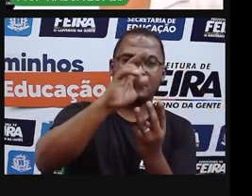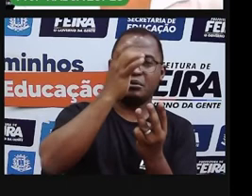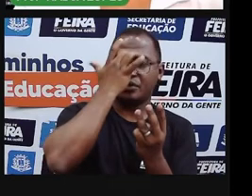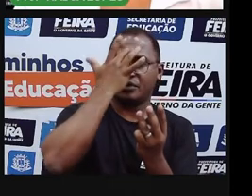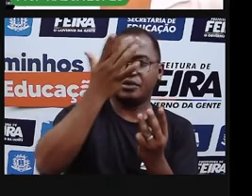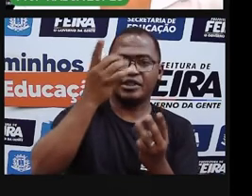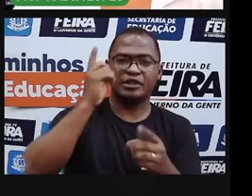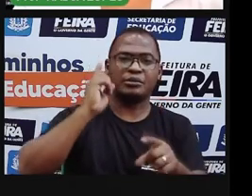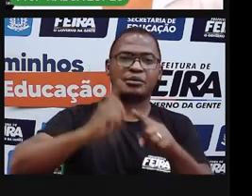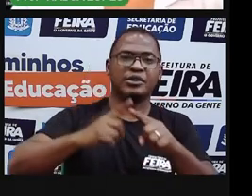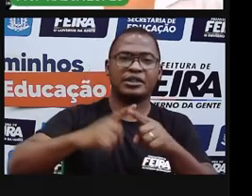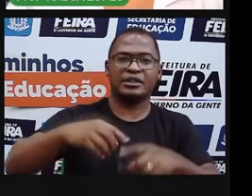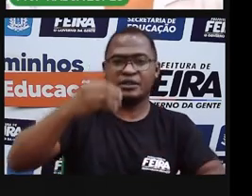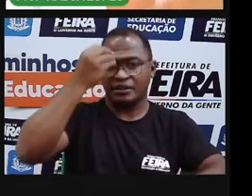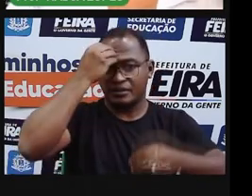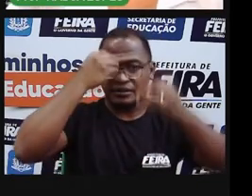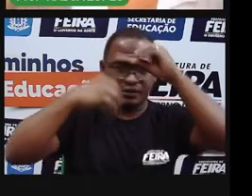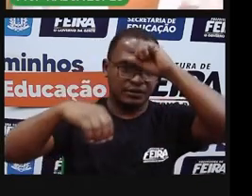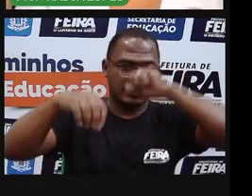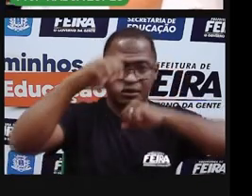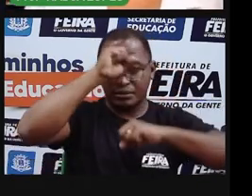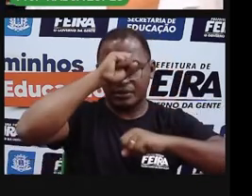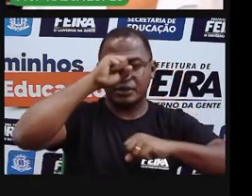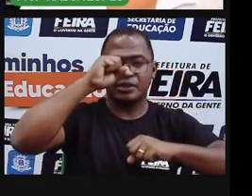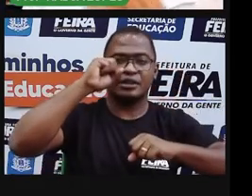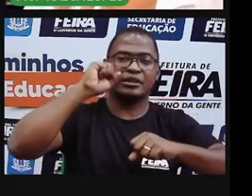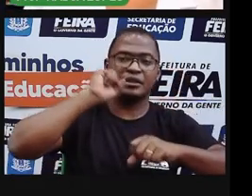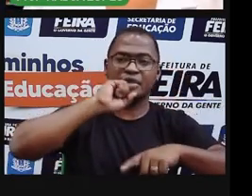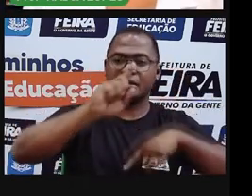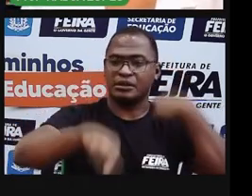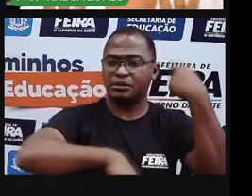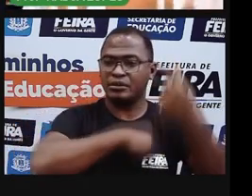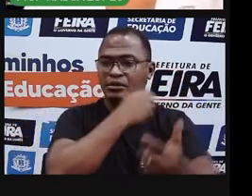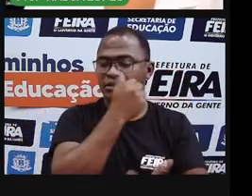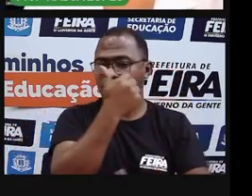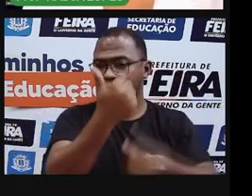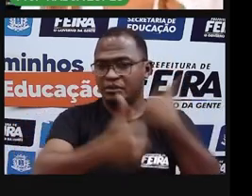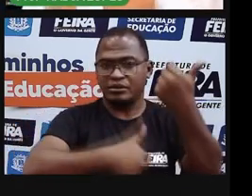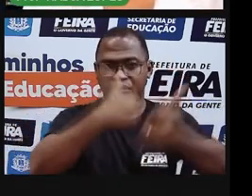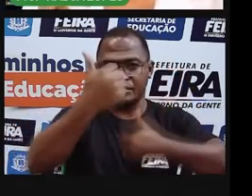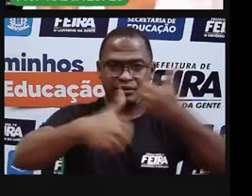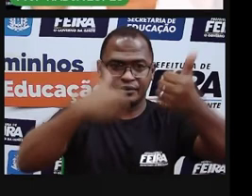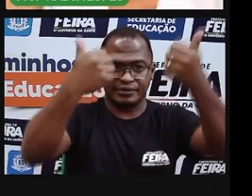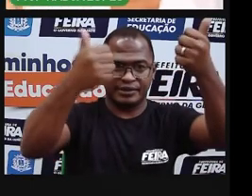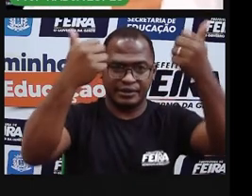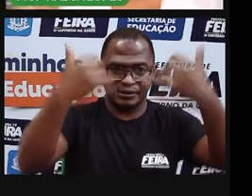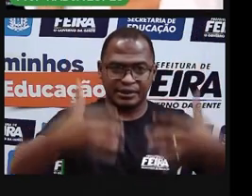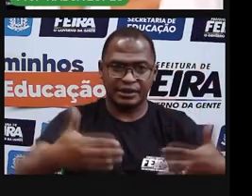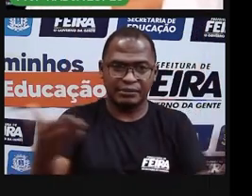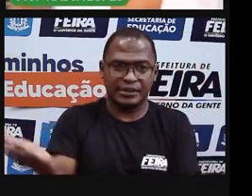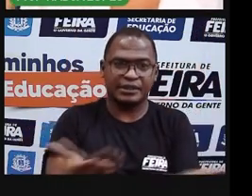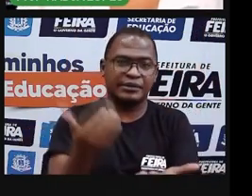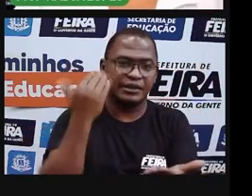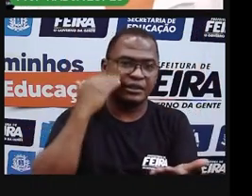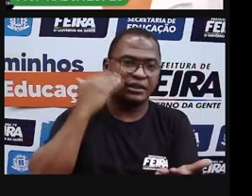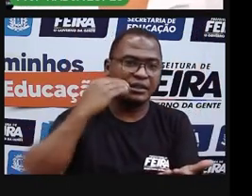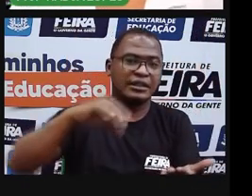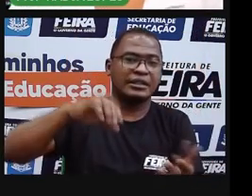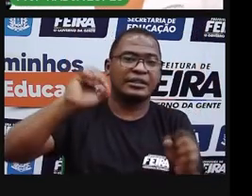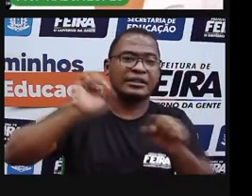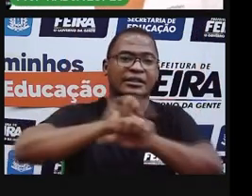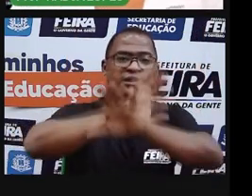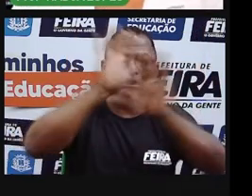fácil da gente compreender nas outras aulas vai trabalhar com as outras para mas eu espero que vocês com treino como é que funciona